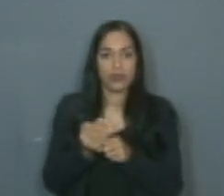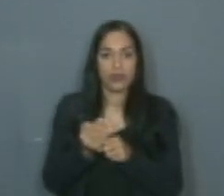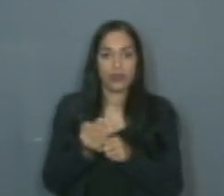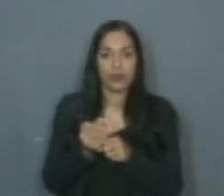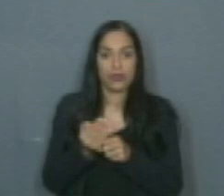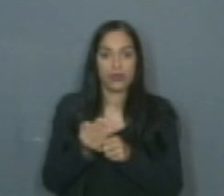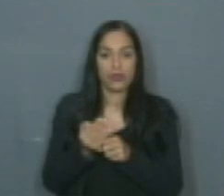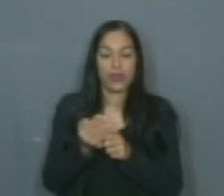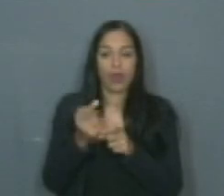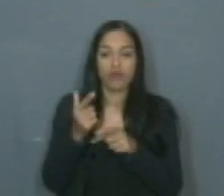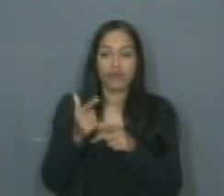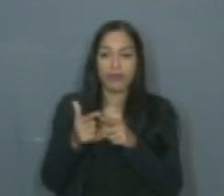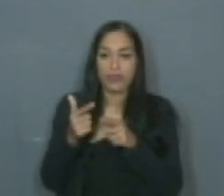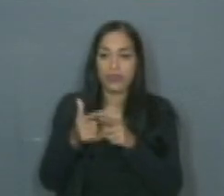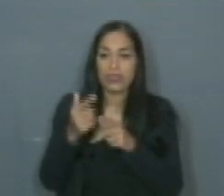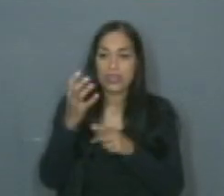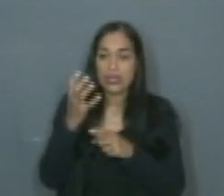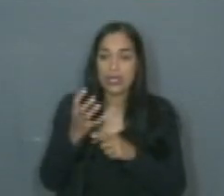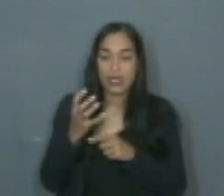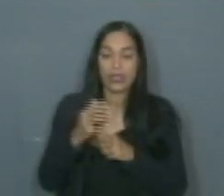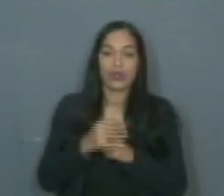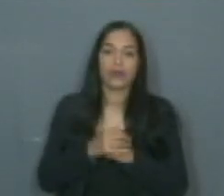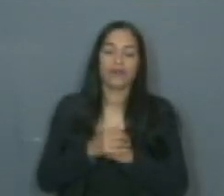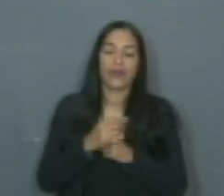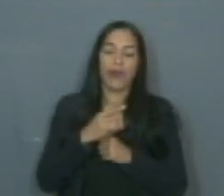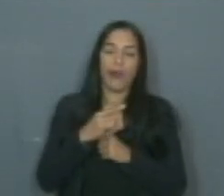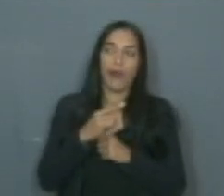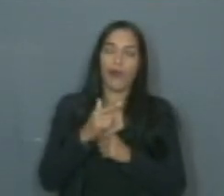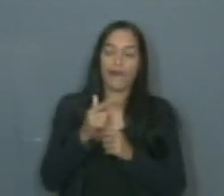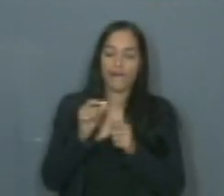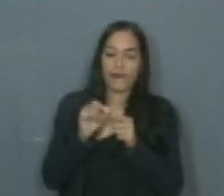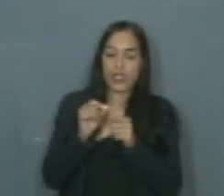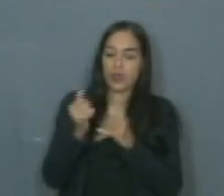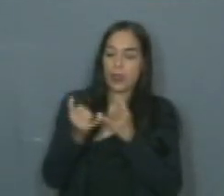Outro dia eu até fiz uma brincadeira aqui